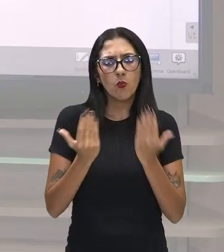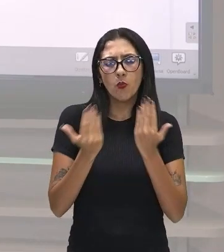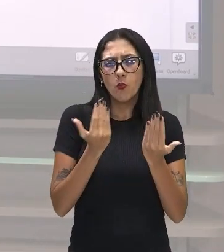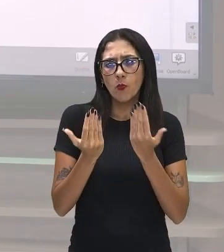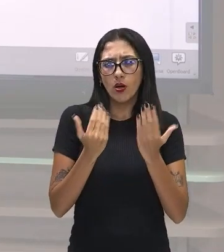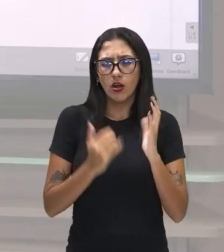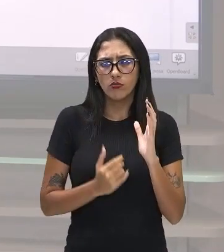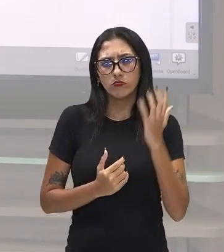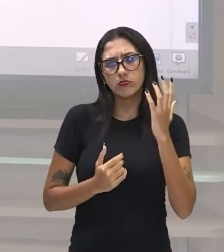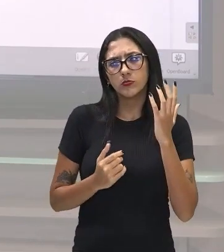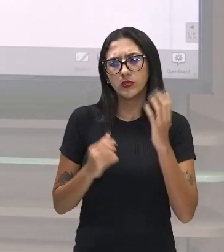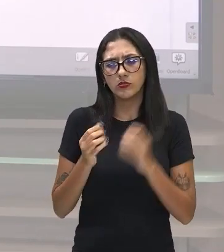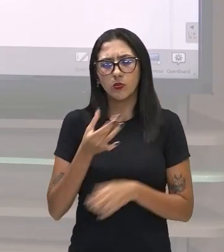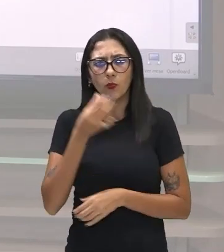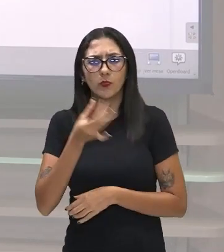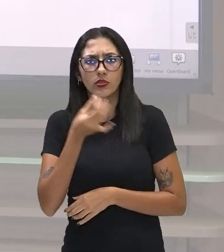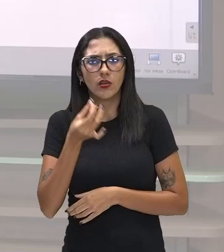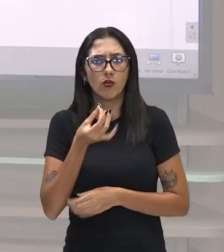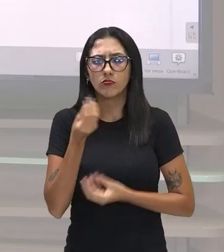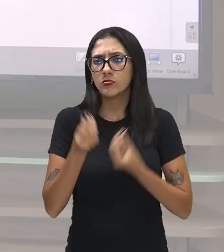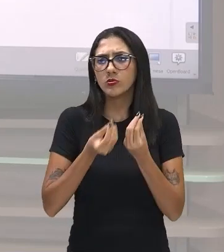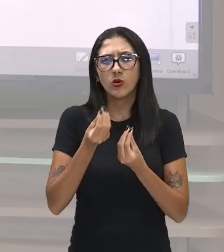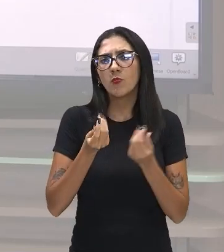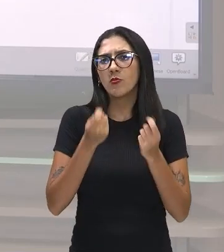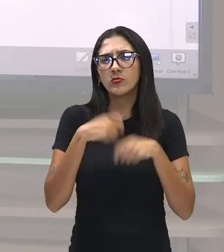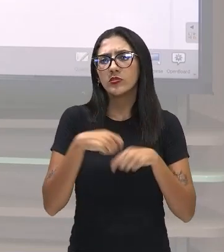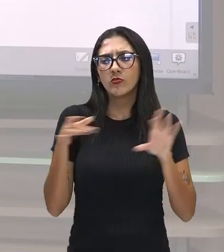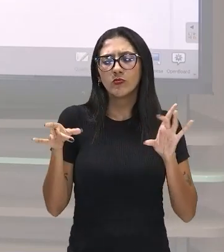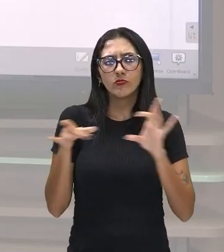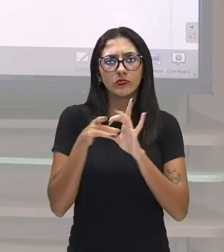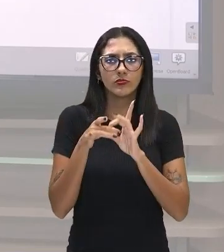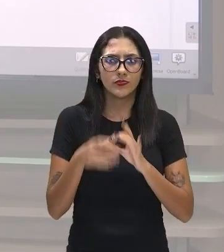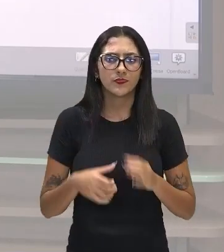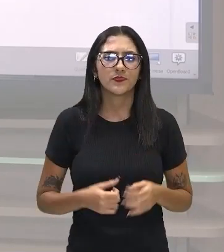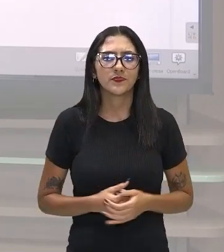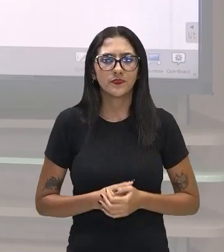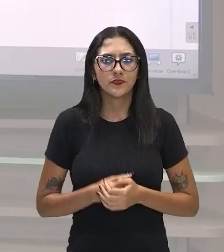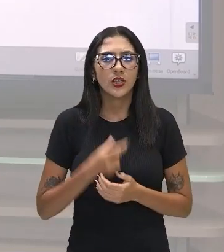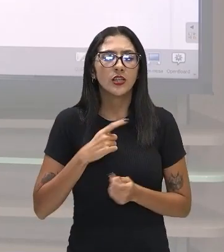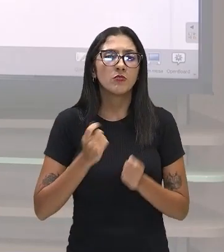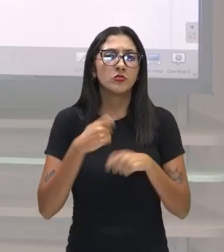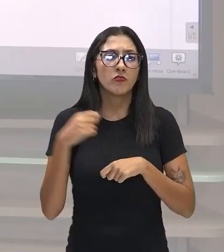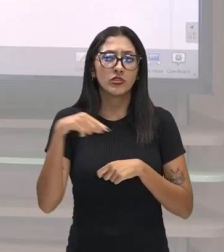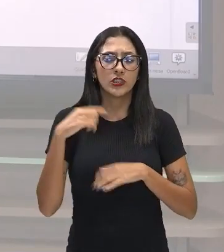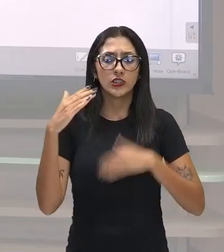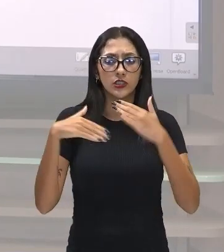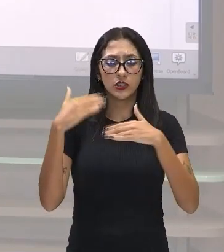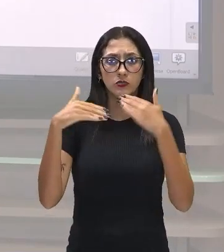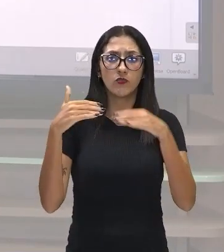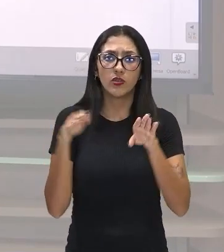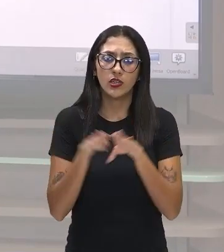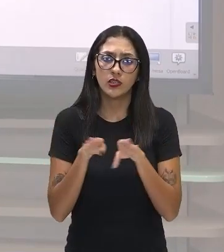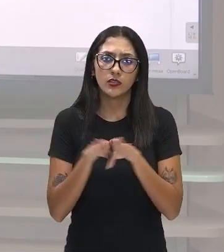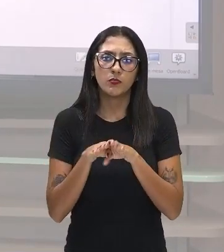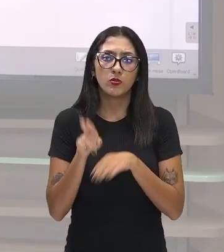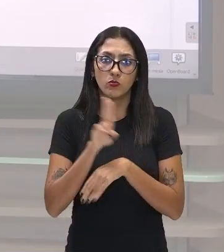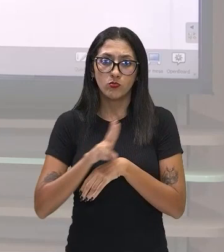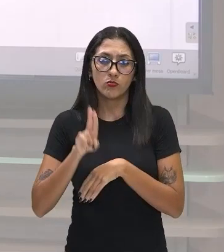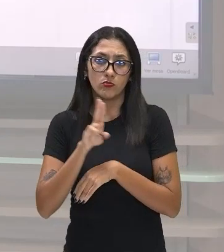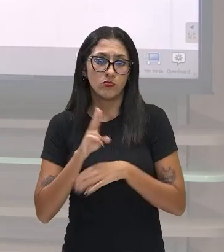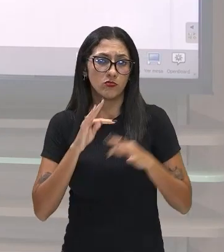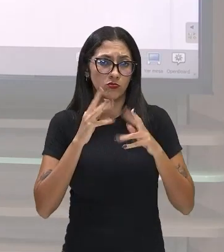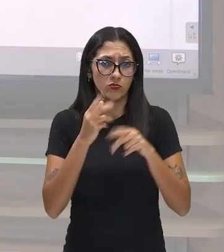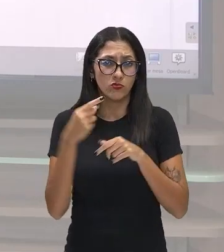de opinião? Para que me serve isso na prática? Serve para você desenvolver, para você aplicar aquilo que você veio aprender